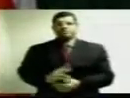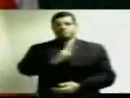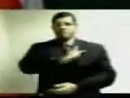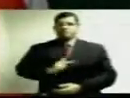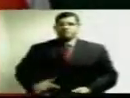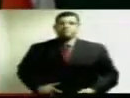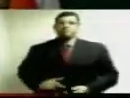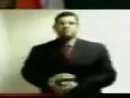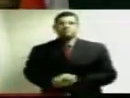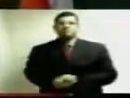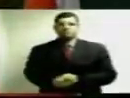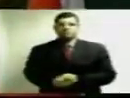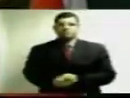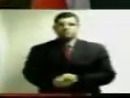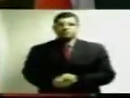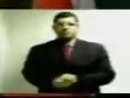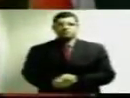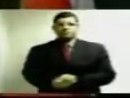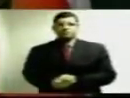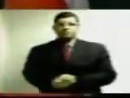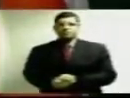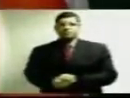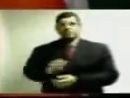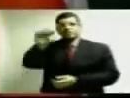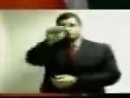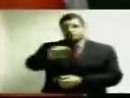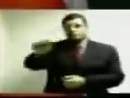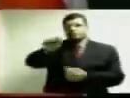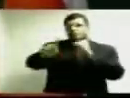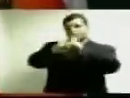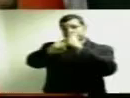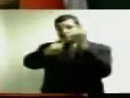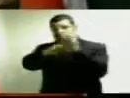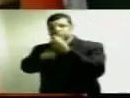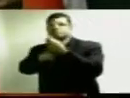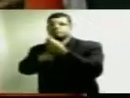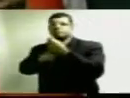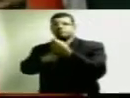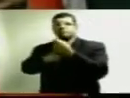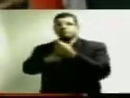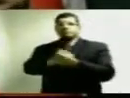Senhor presidente, a sociedade,